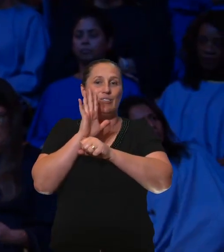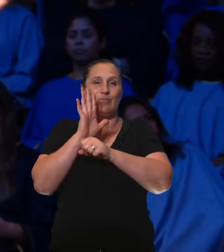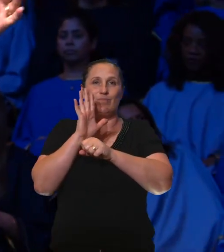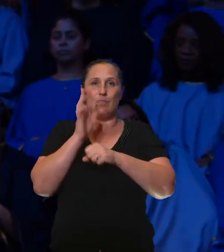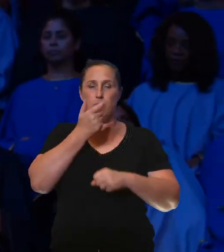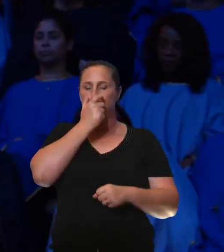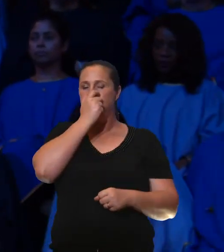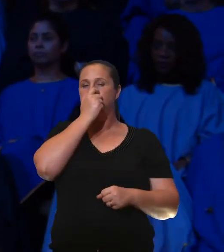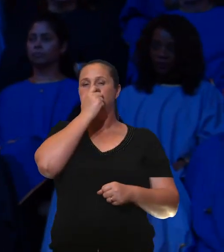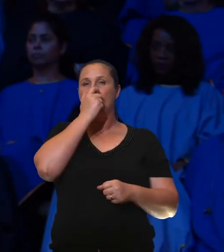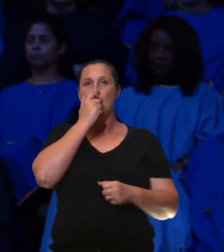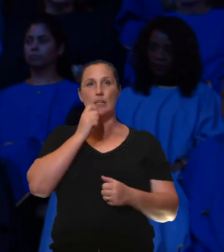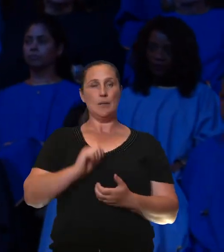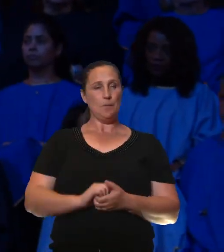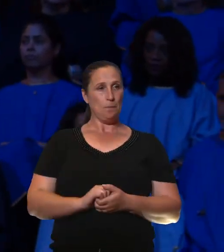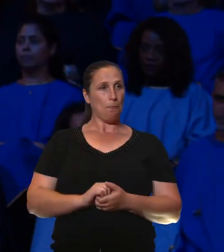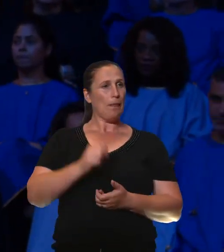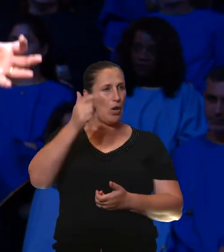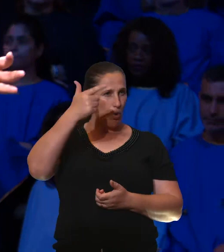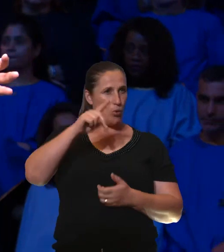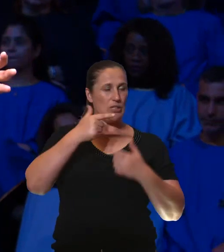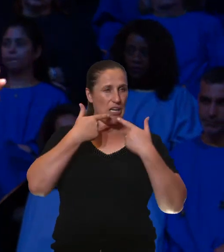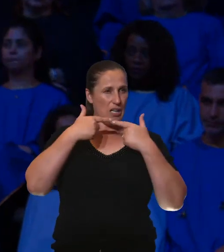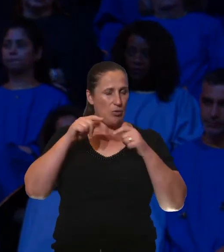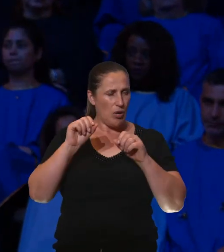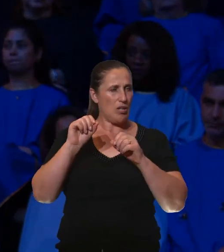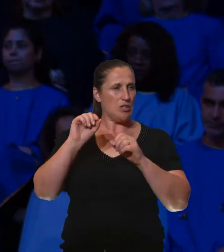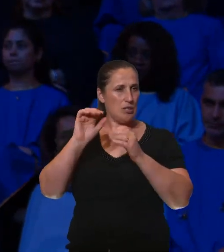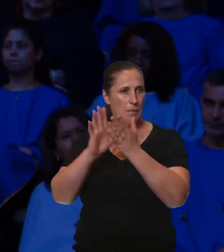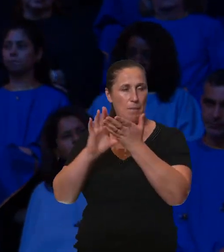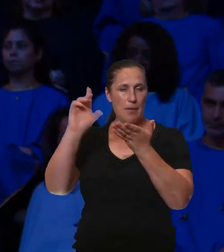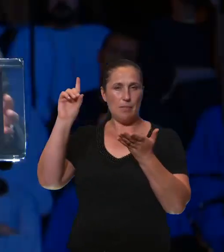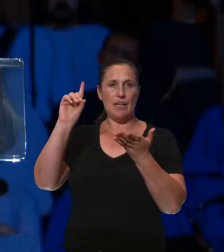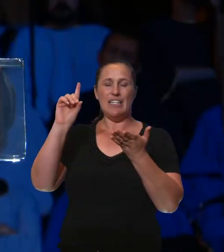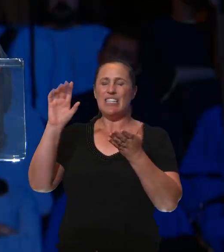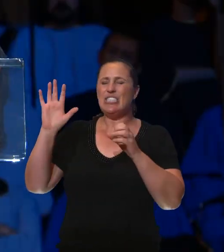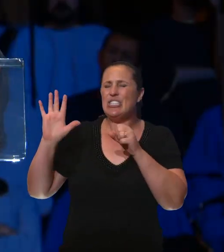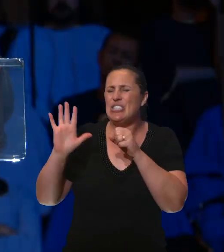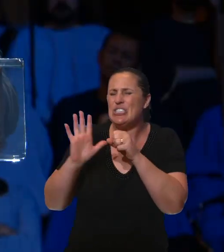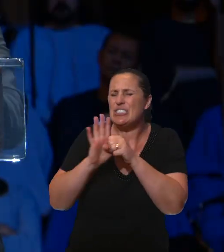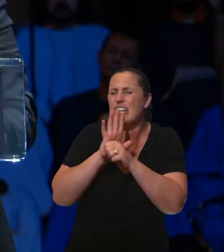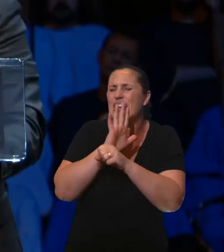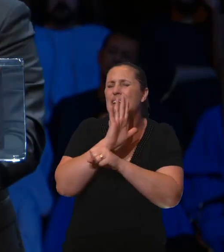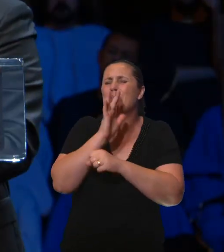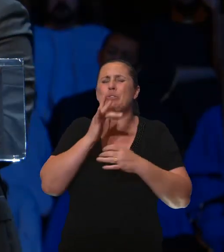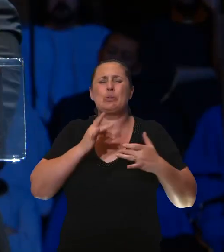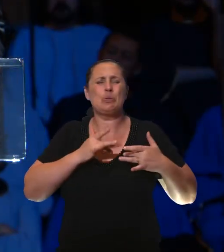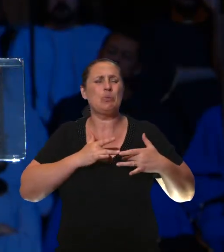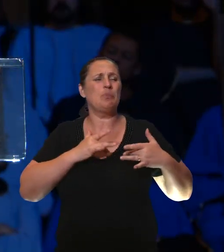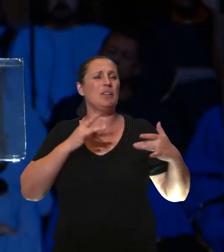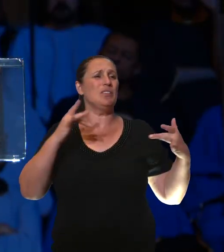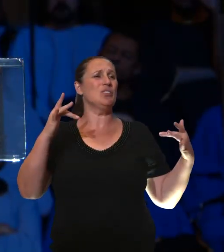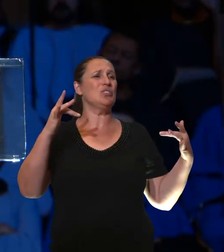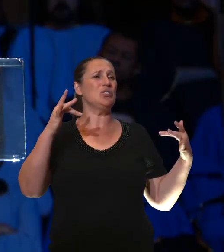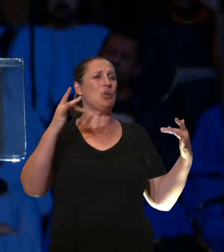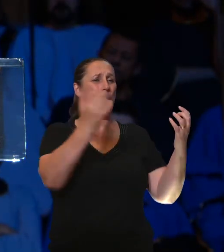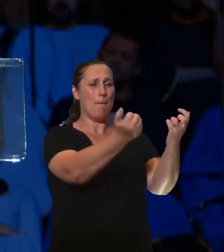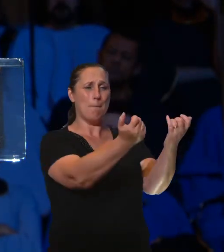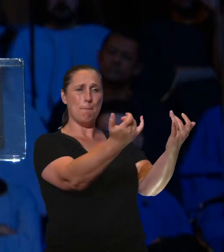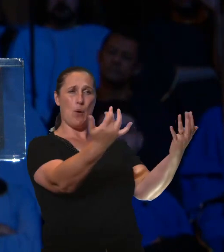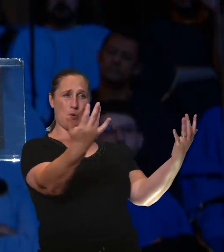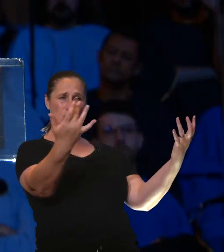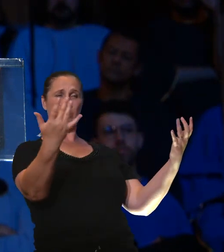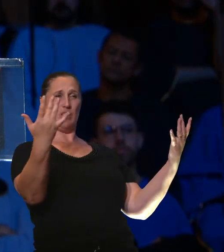Almeida Corrigida Strong fala movido de íntima compaixão por